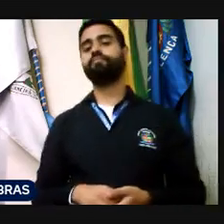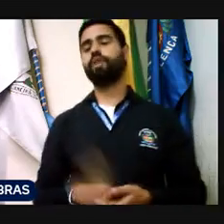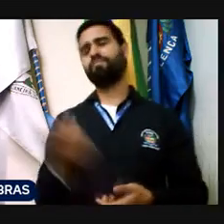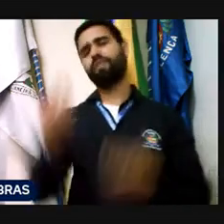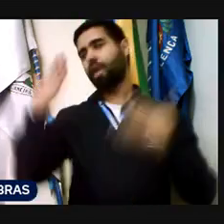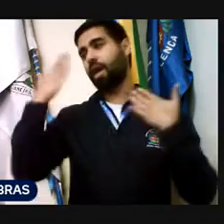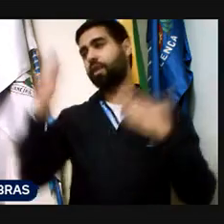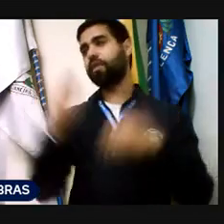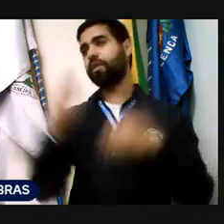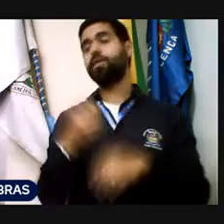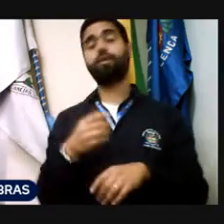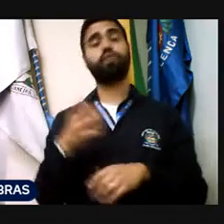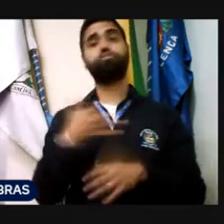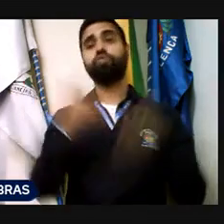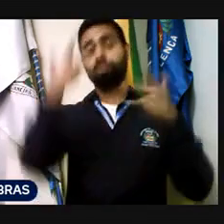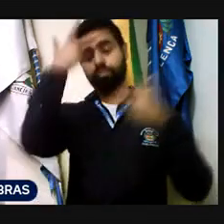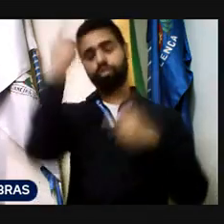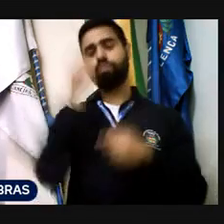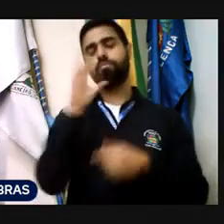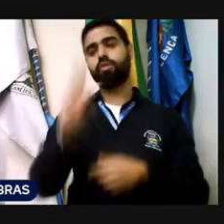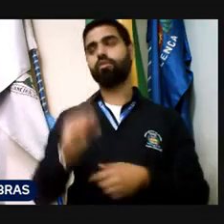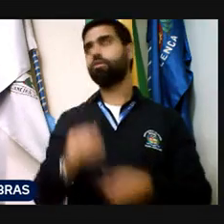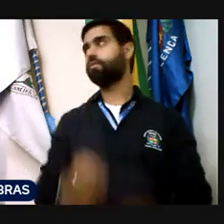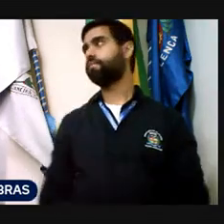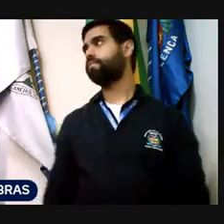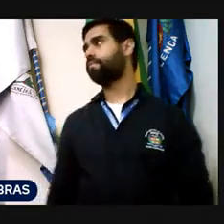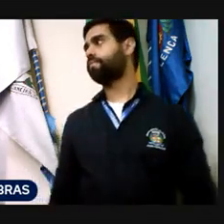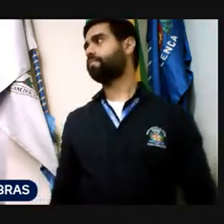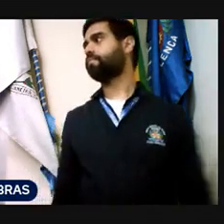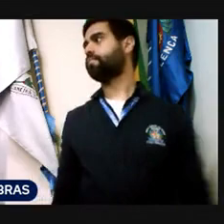a todos, tenham todos uma boa noite e fiquem com Deus. Obrigado.